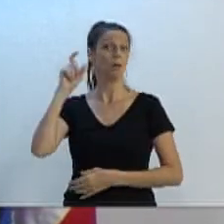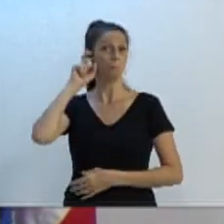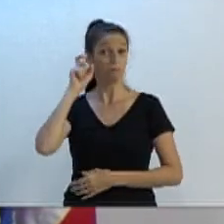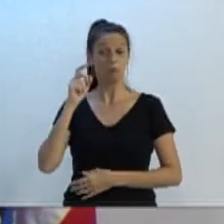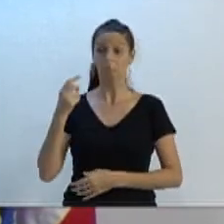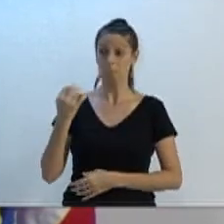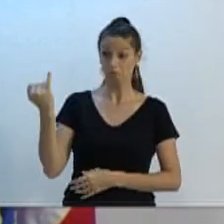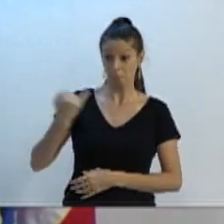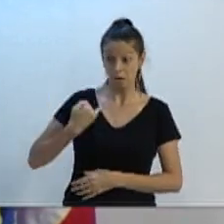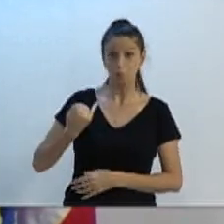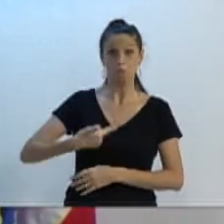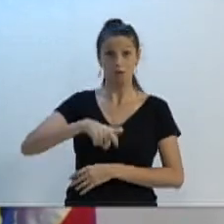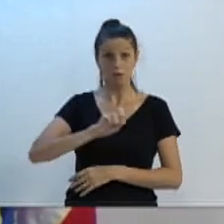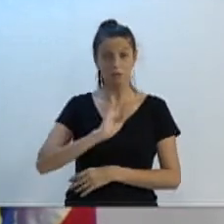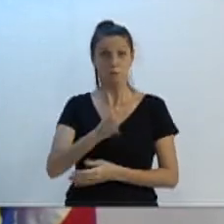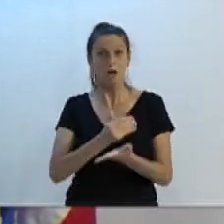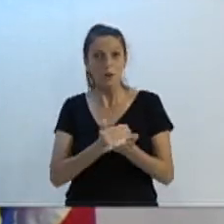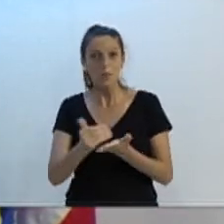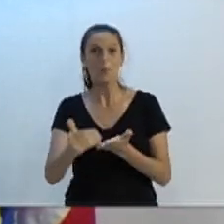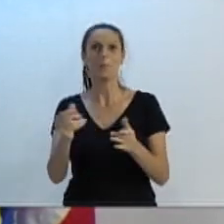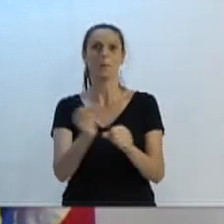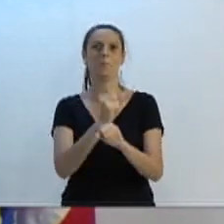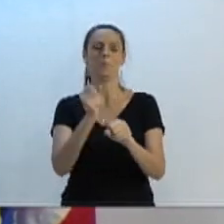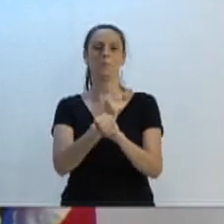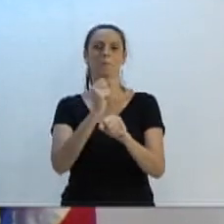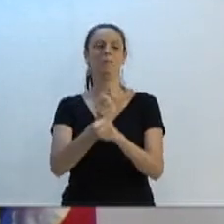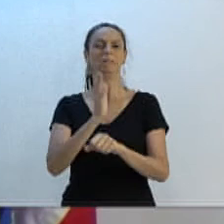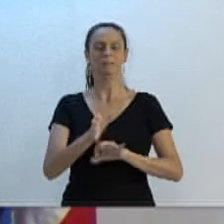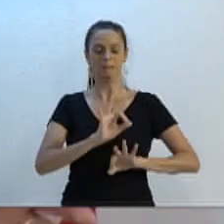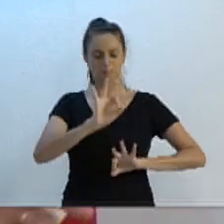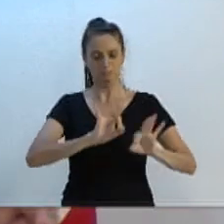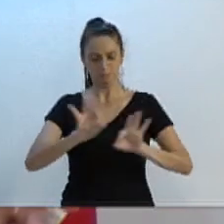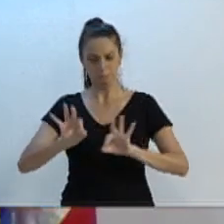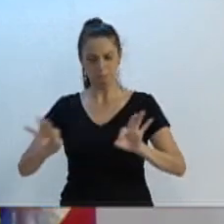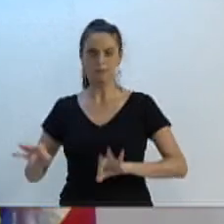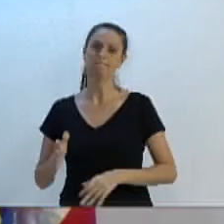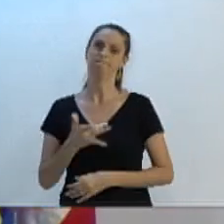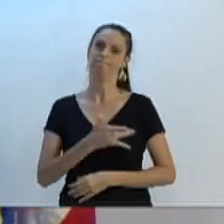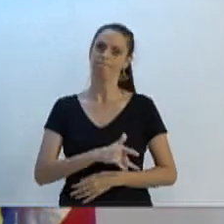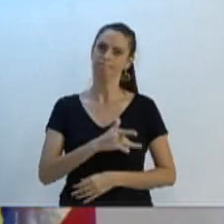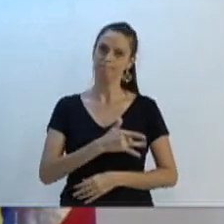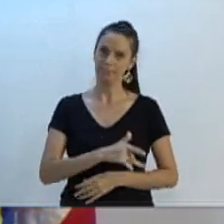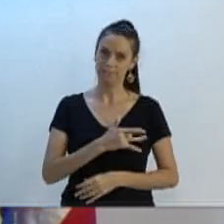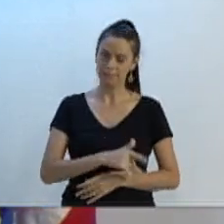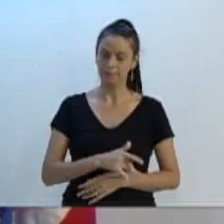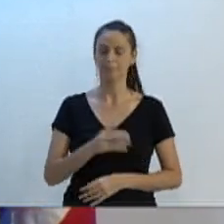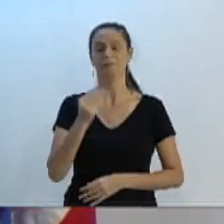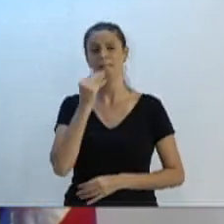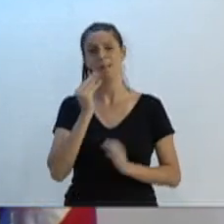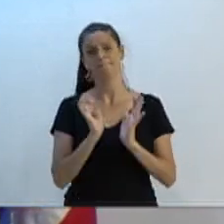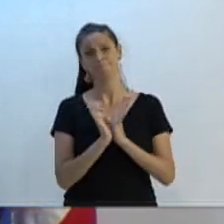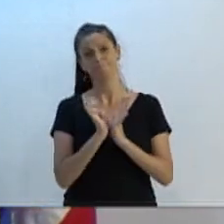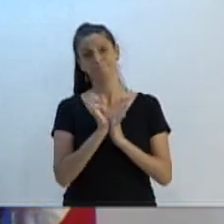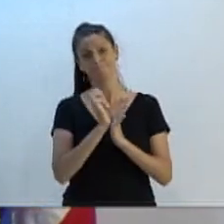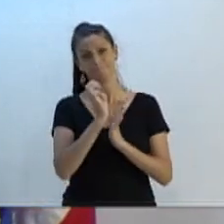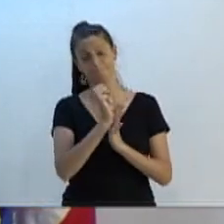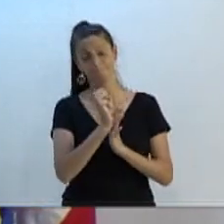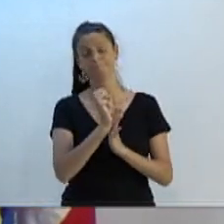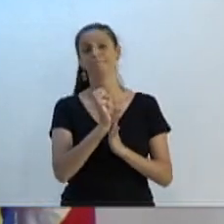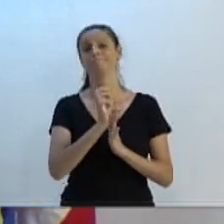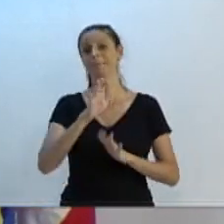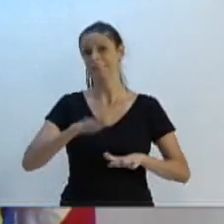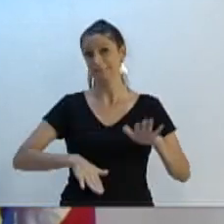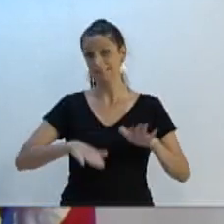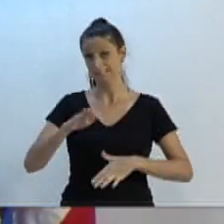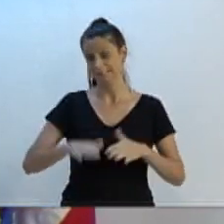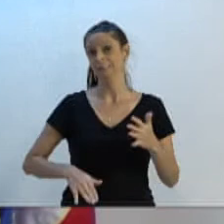iniciou porque já piquete arão ali o local é uma pena em função da burocracia que o grande problema com